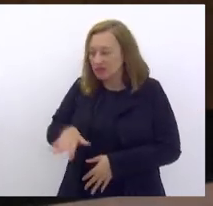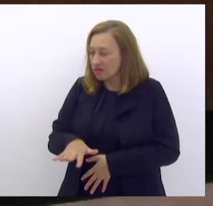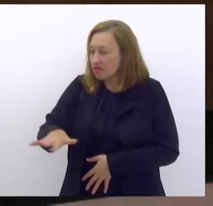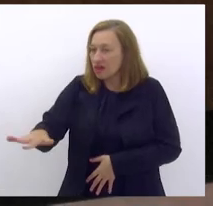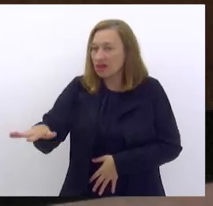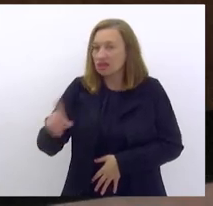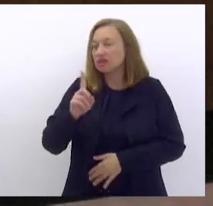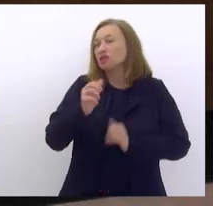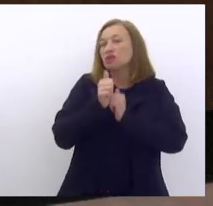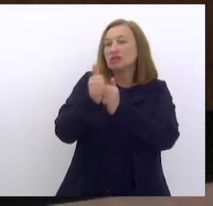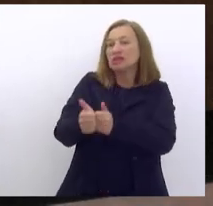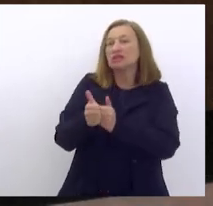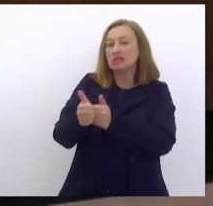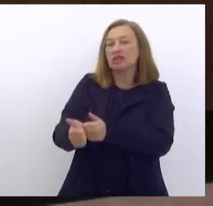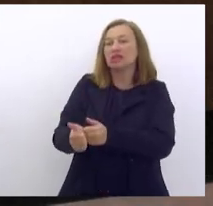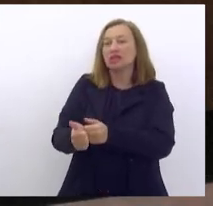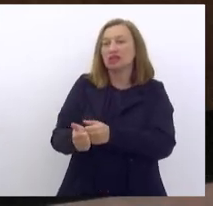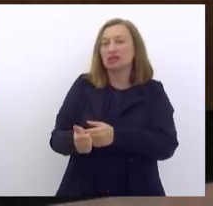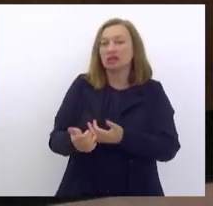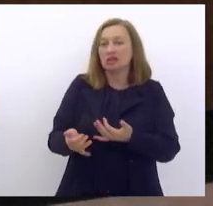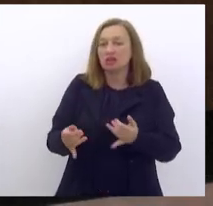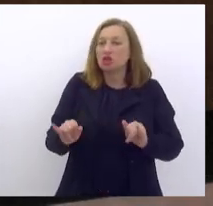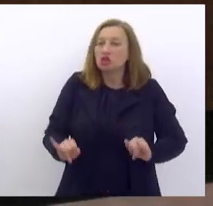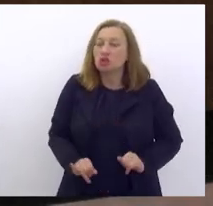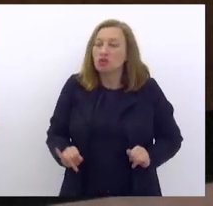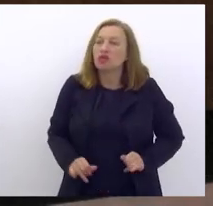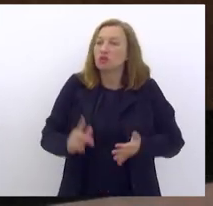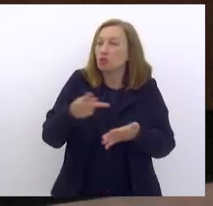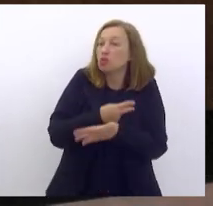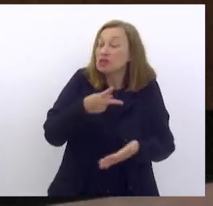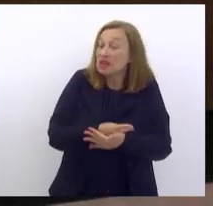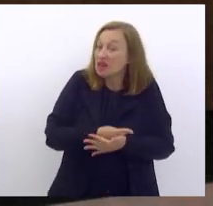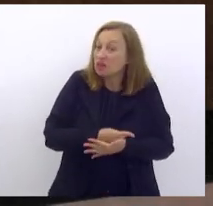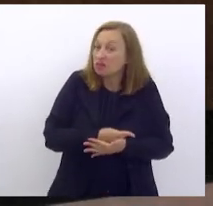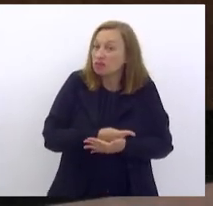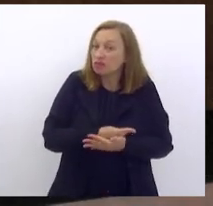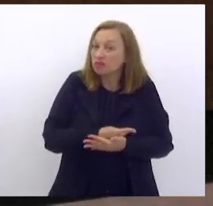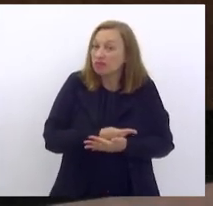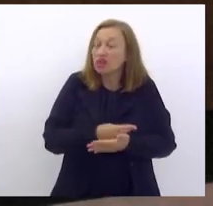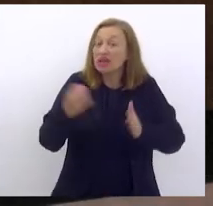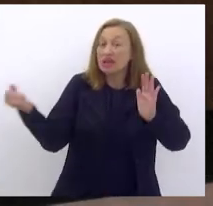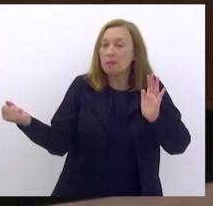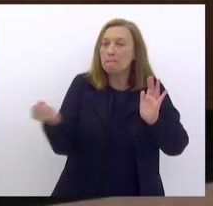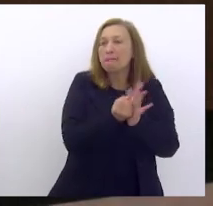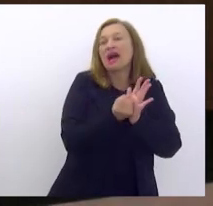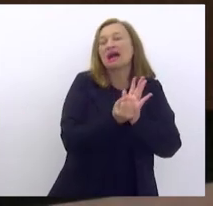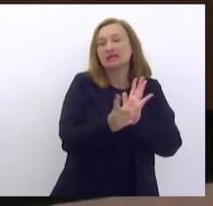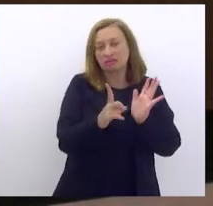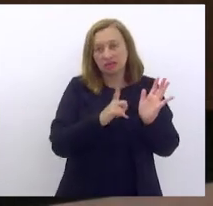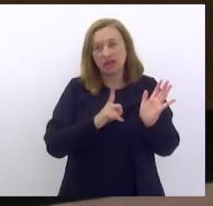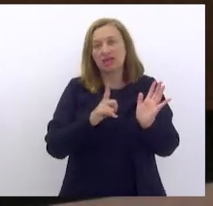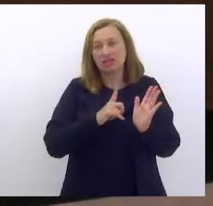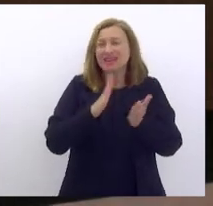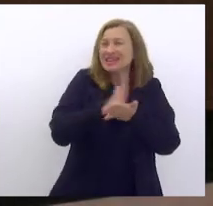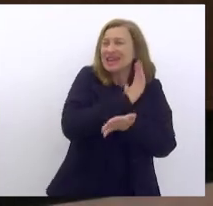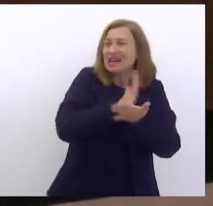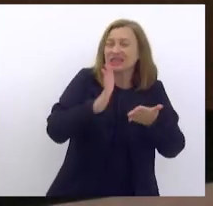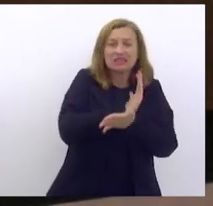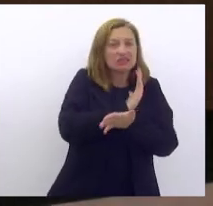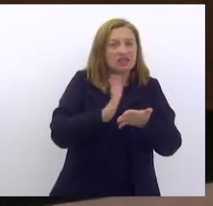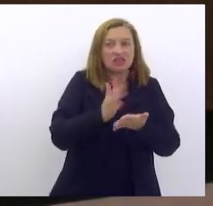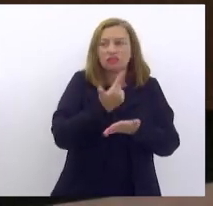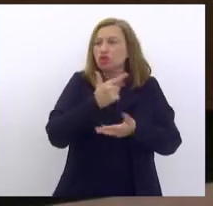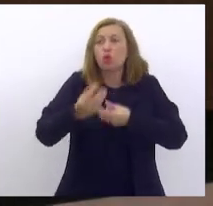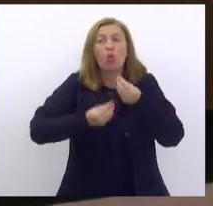siga sendo vítima desses erros que deixam marcas, e marcas às vezes